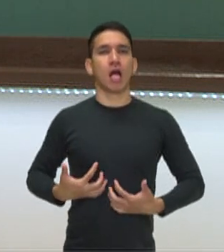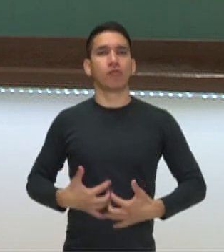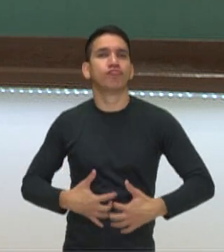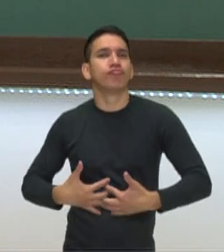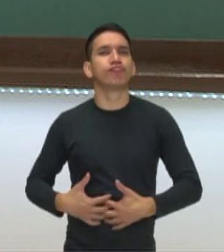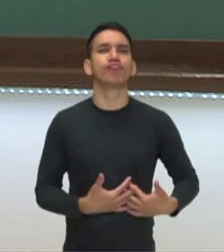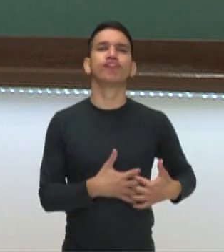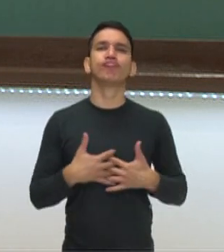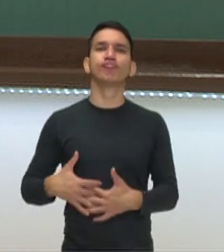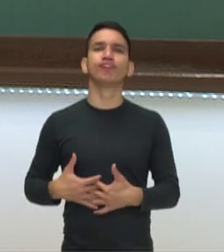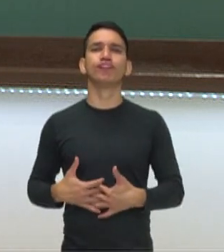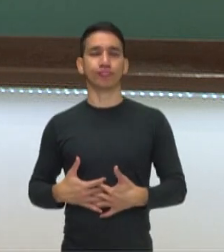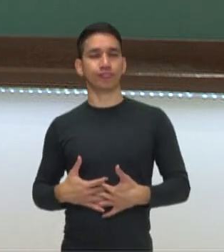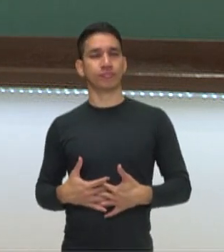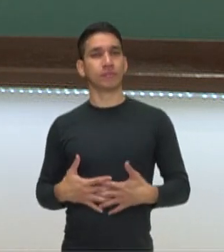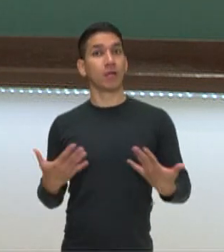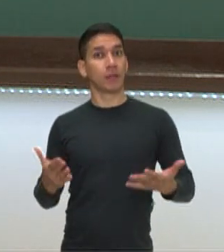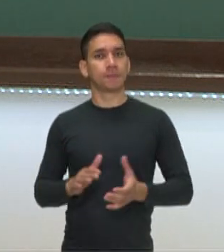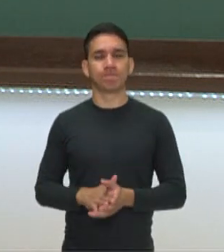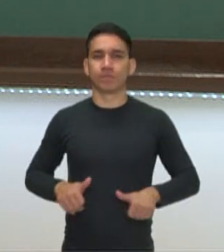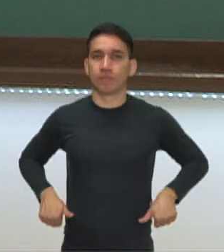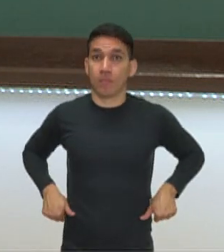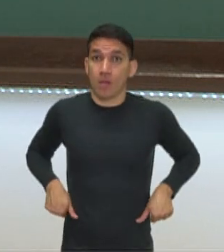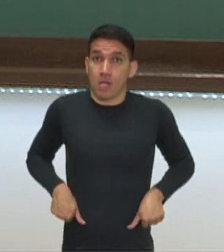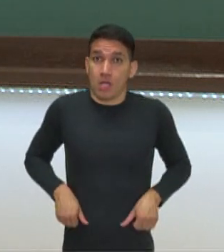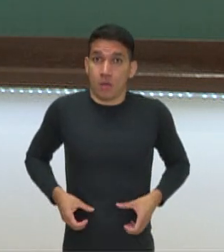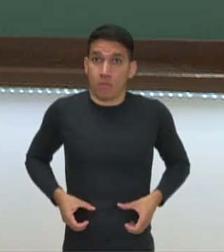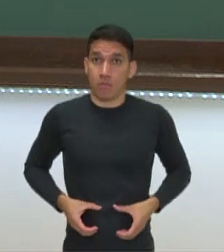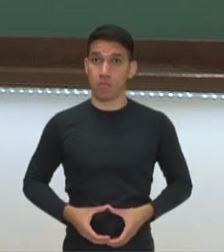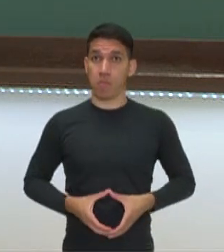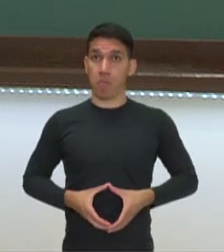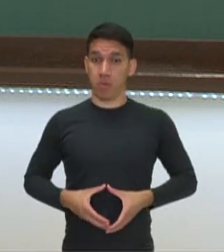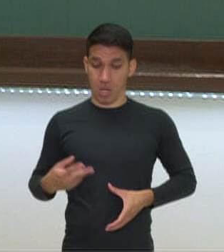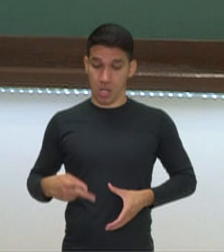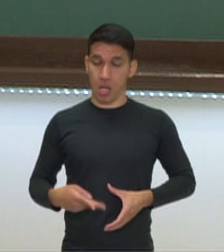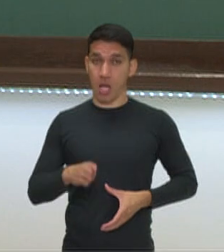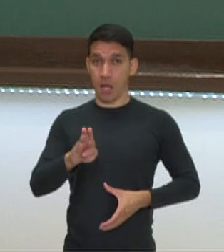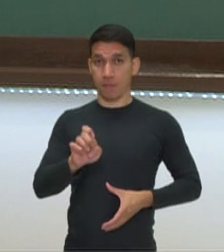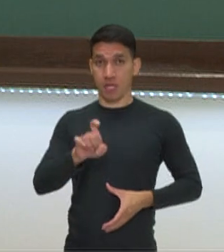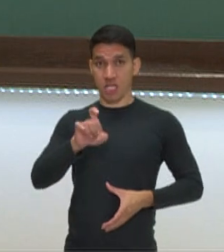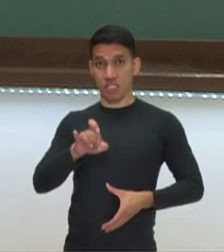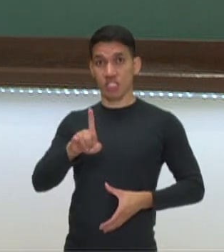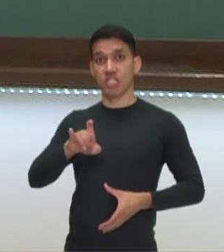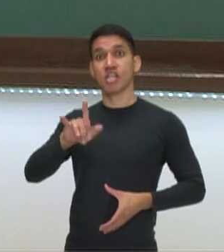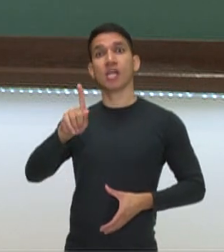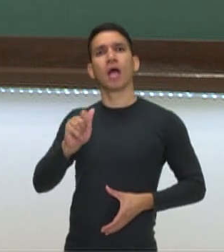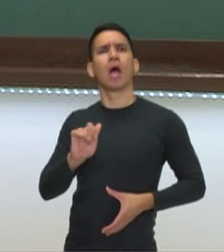sistema urinário? A bexiga, quais cuidados a gente deve ter com ela?